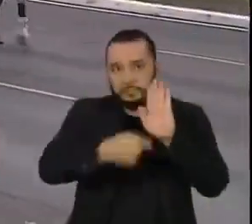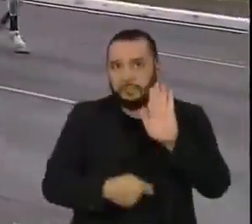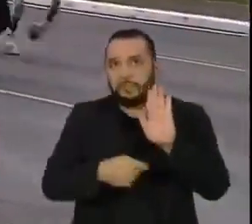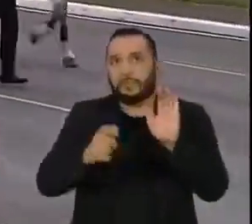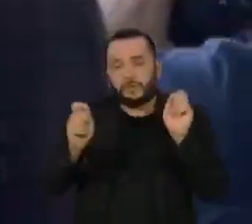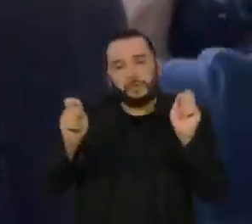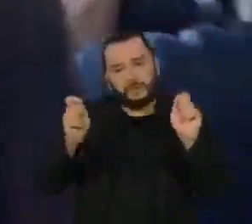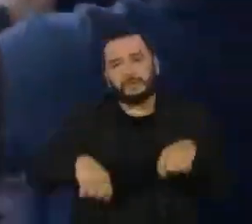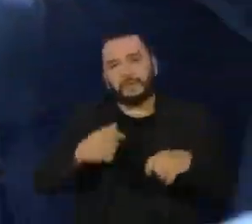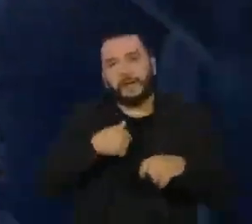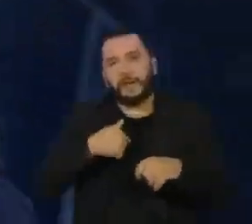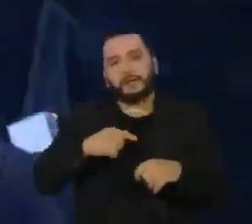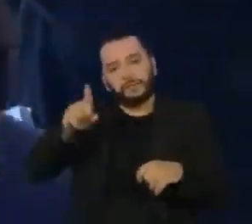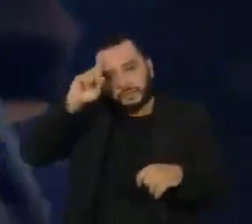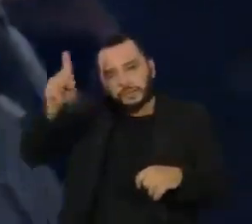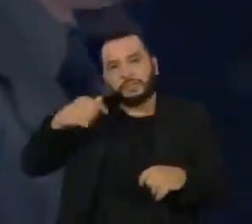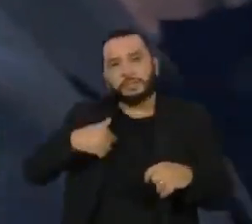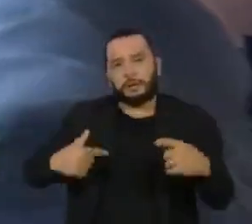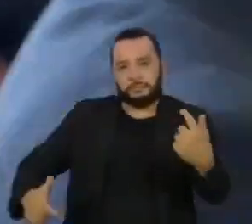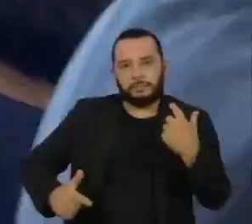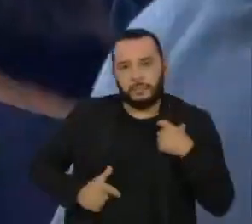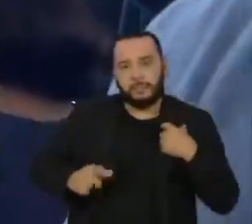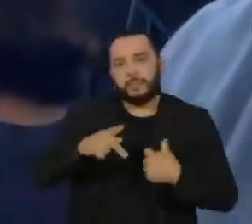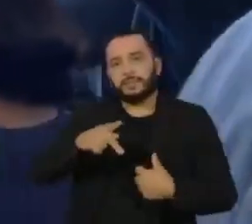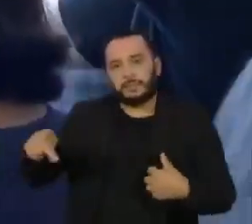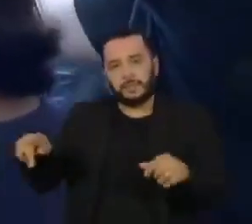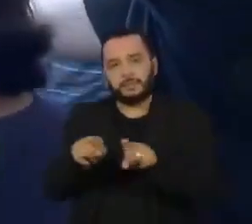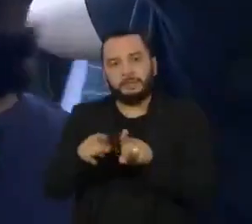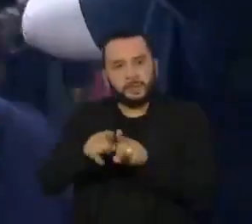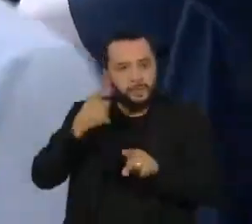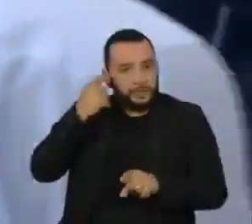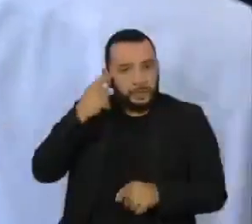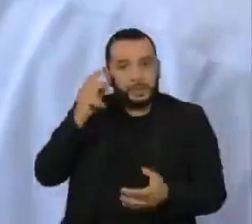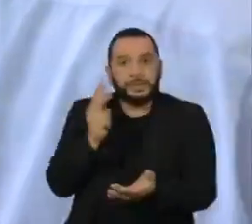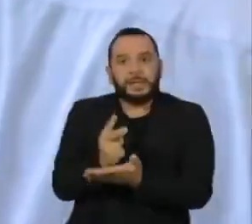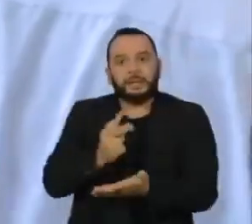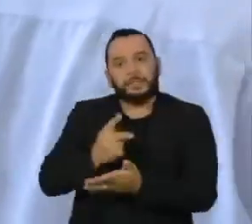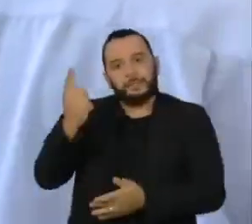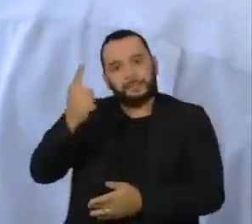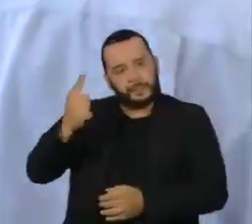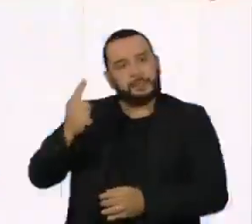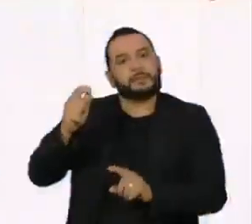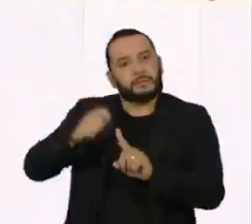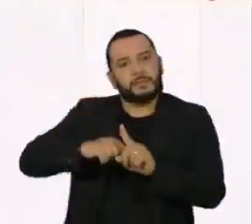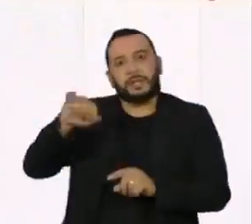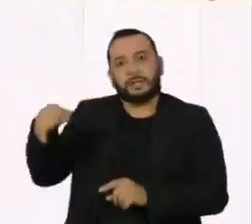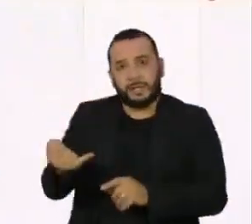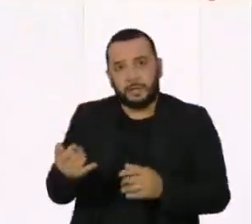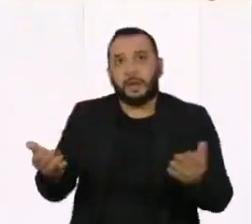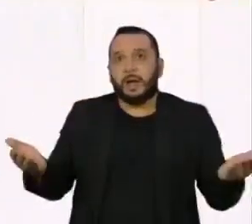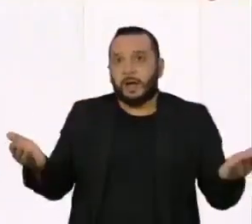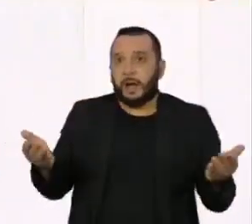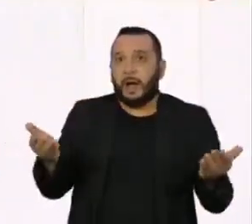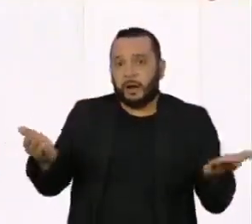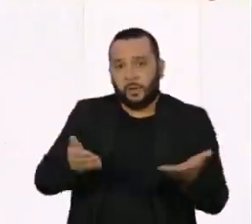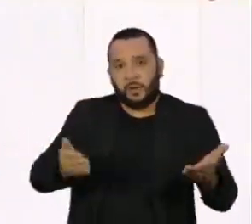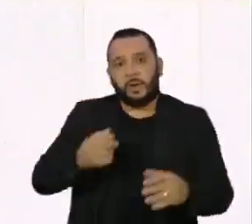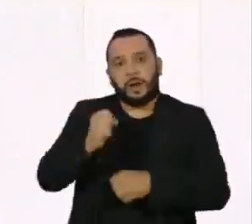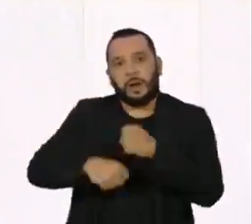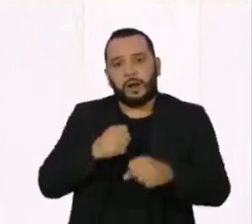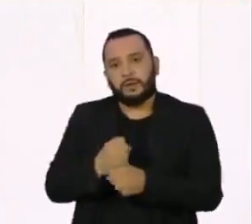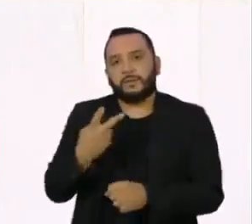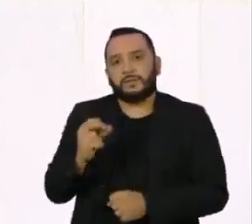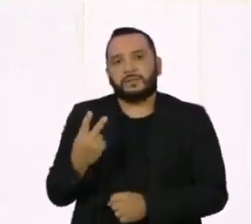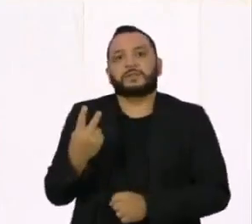posse para Presidente e governadores realizada a tradicional mente no dia primeiro de janeiro a partir de